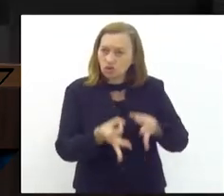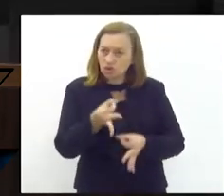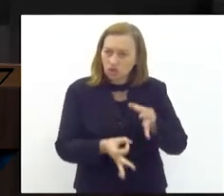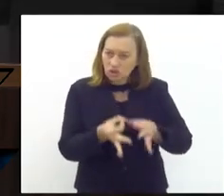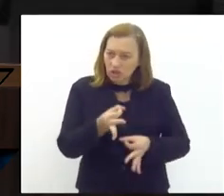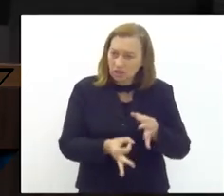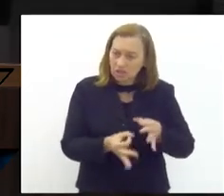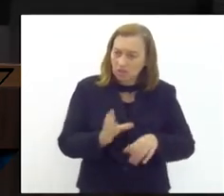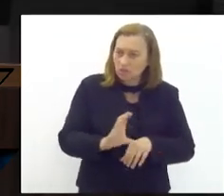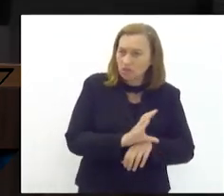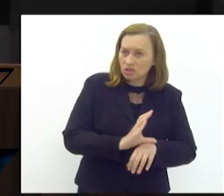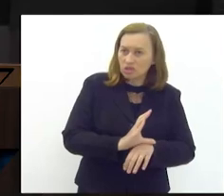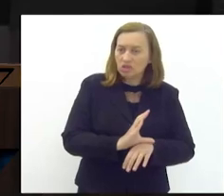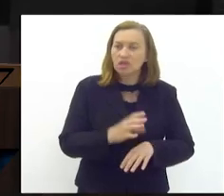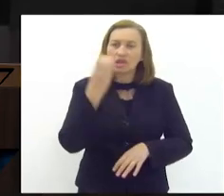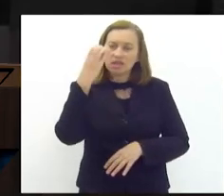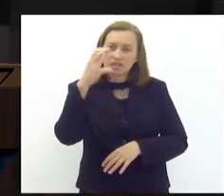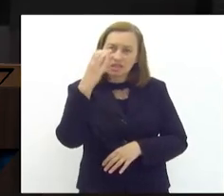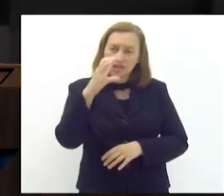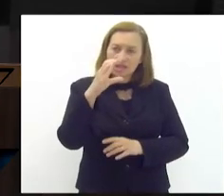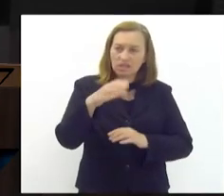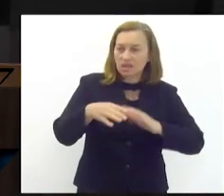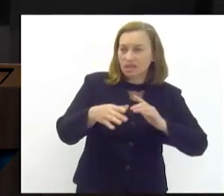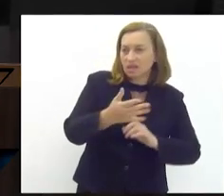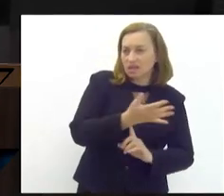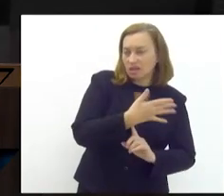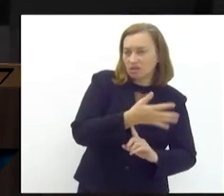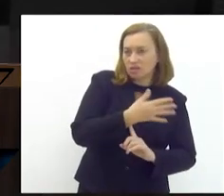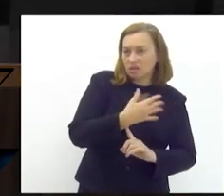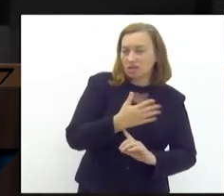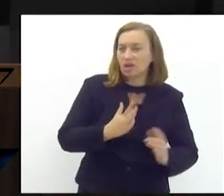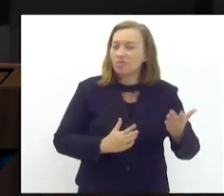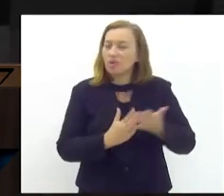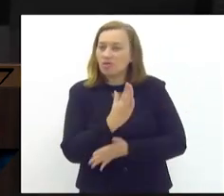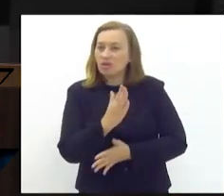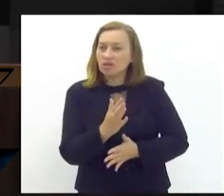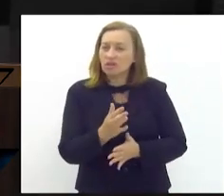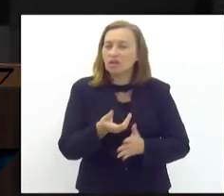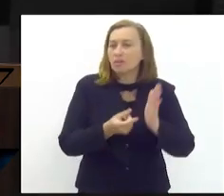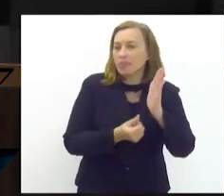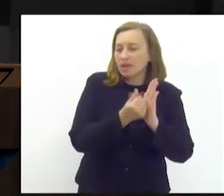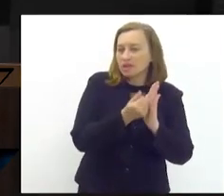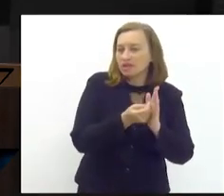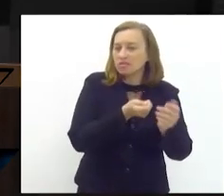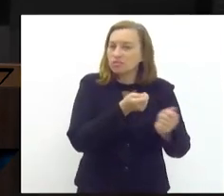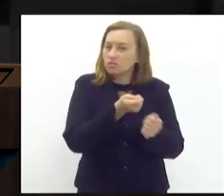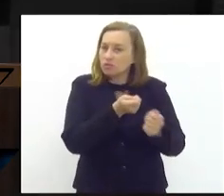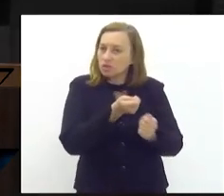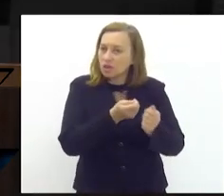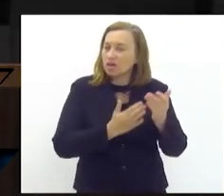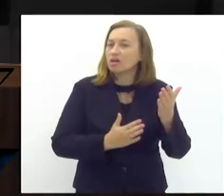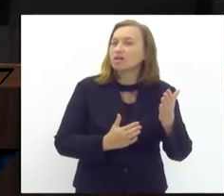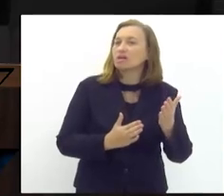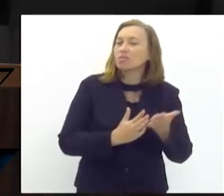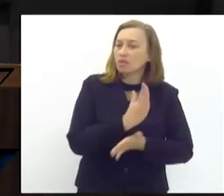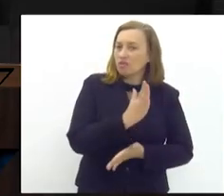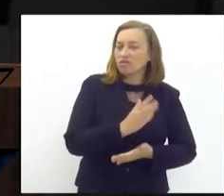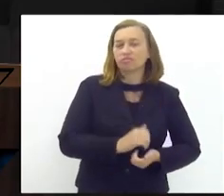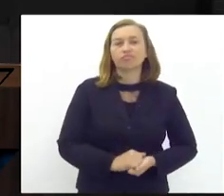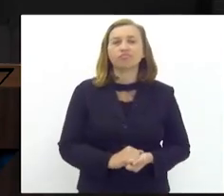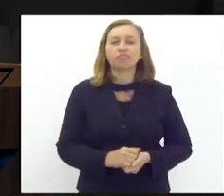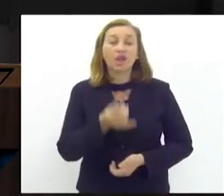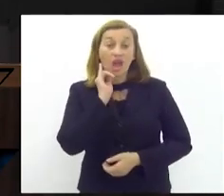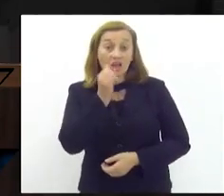constitucionalidade de ciência e tecnologia favorável e de orçamento finança especialização financeira e controle favorável